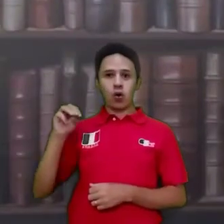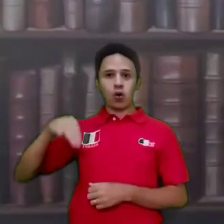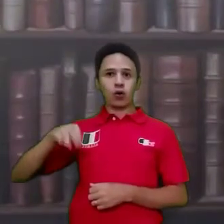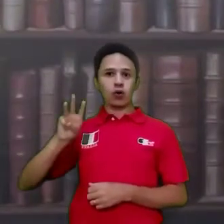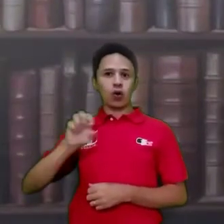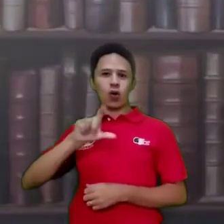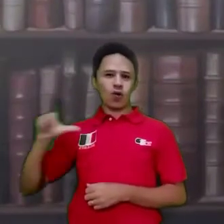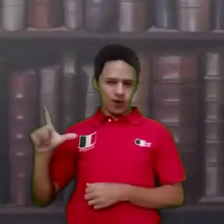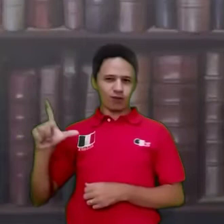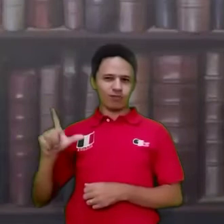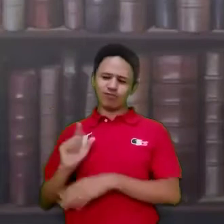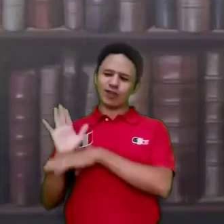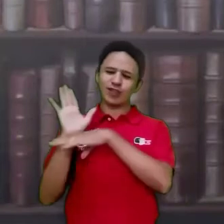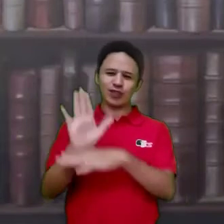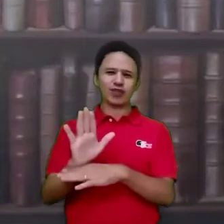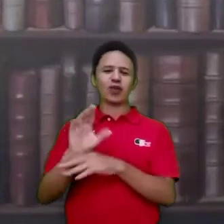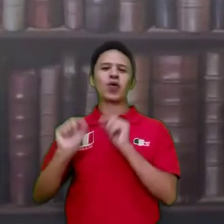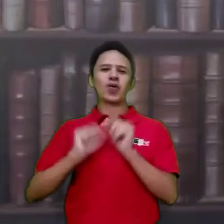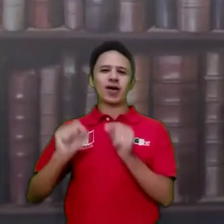beneficiou especialmente a burguesia.